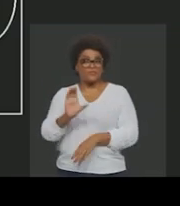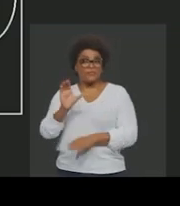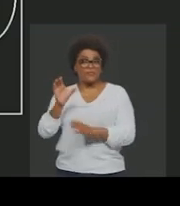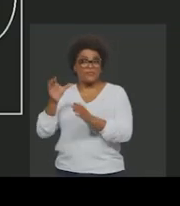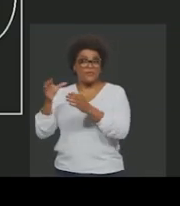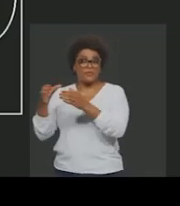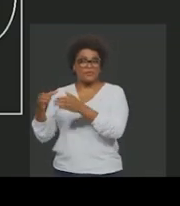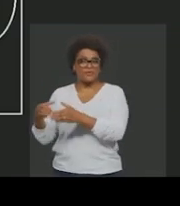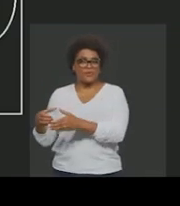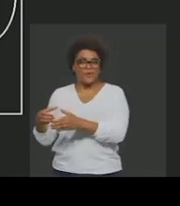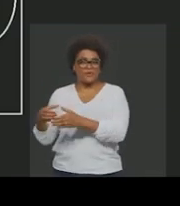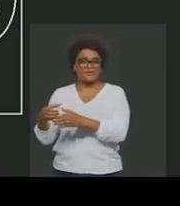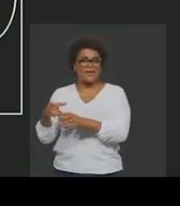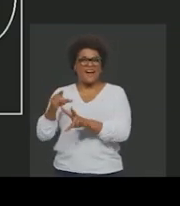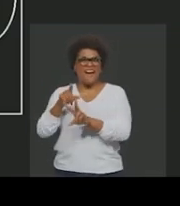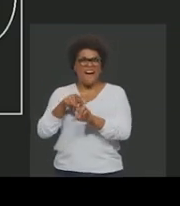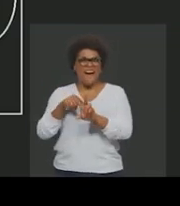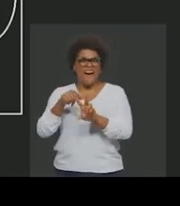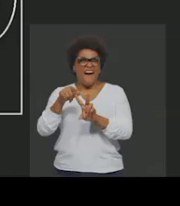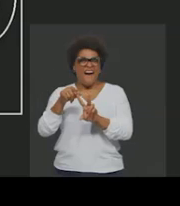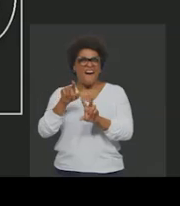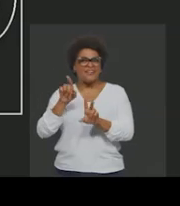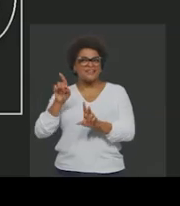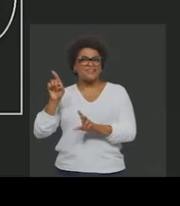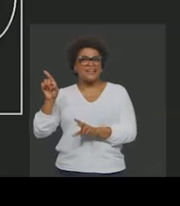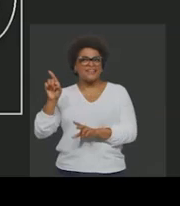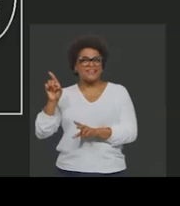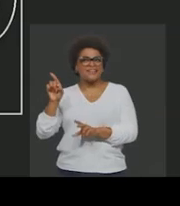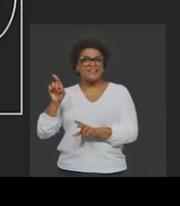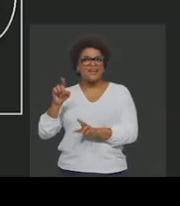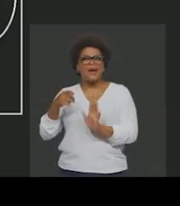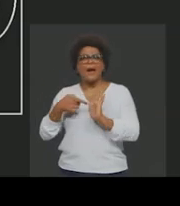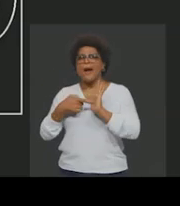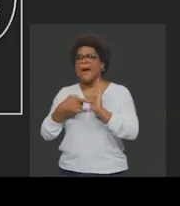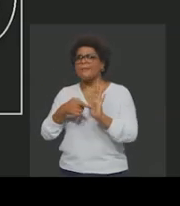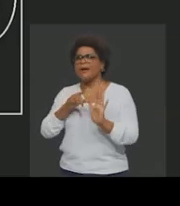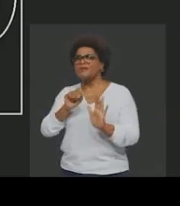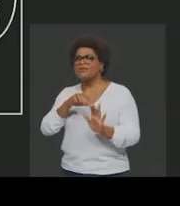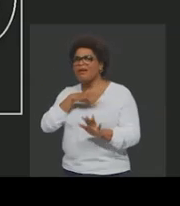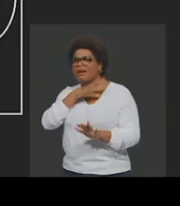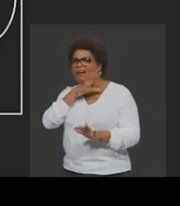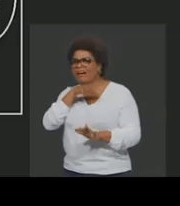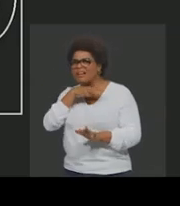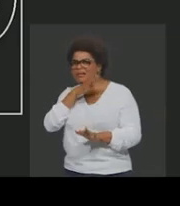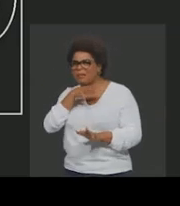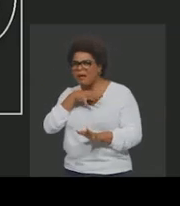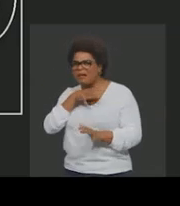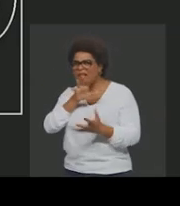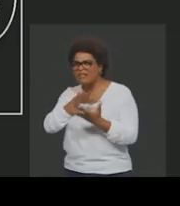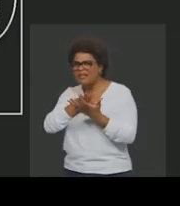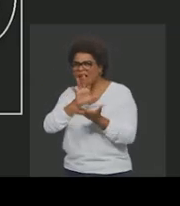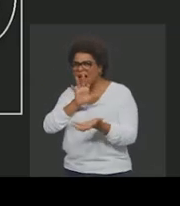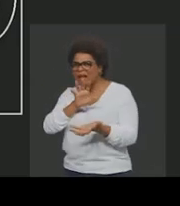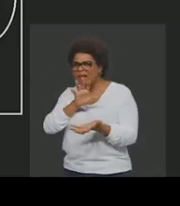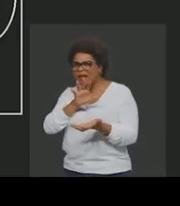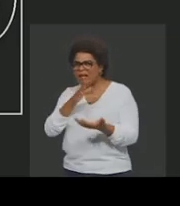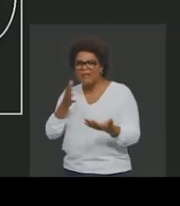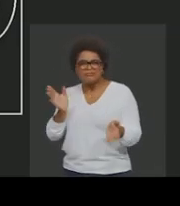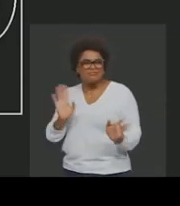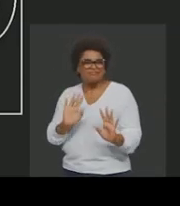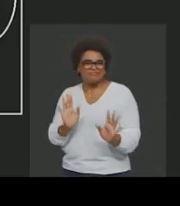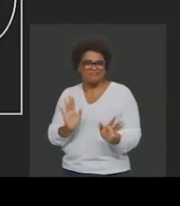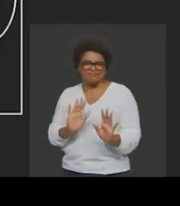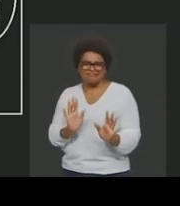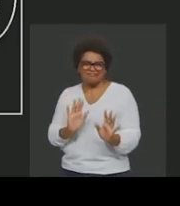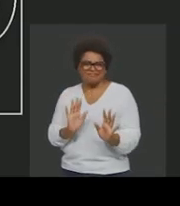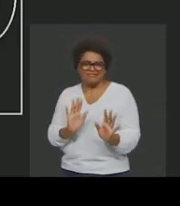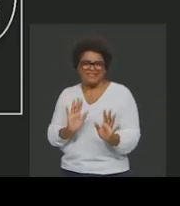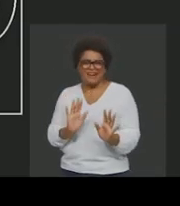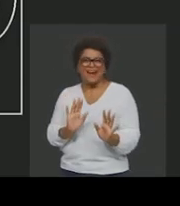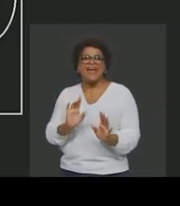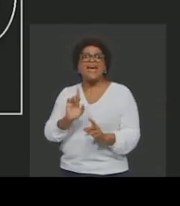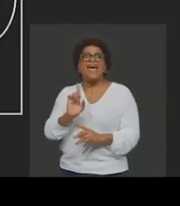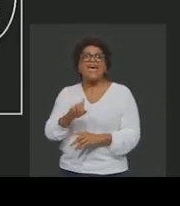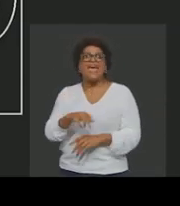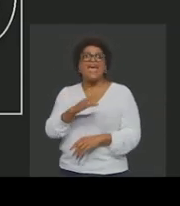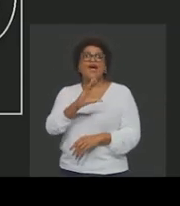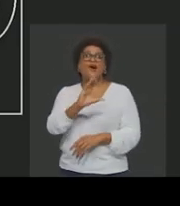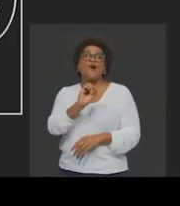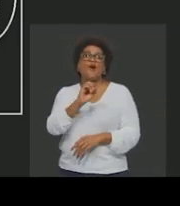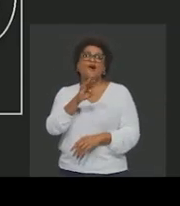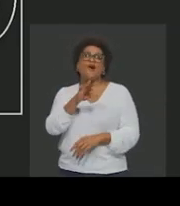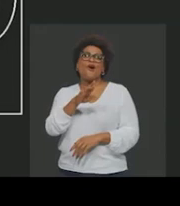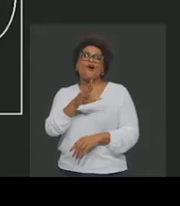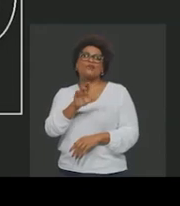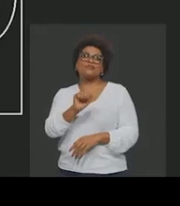Dá jacaré, né? Dá pássaro? Não, dá um número real. Contra domínio, números reais todos, ó. 0 foi no